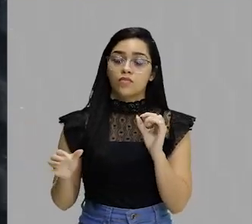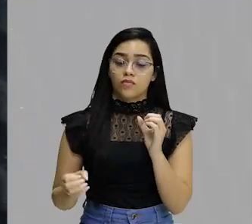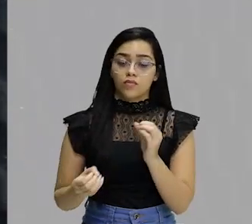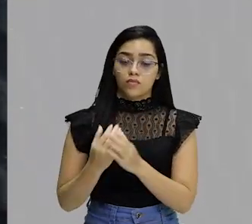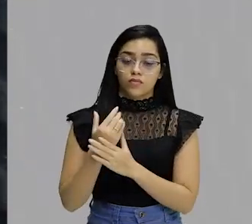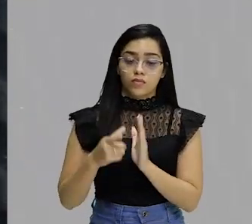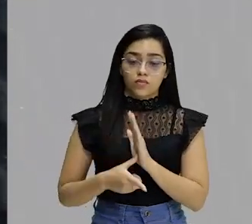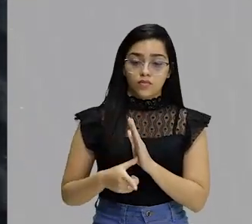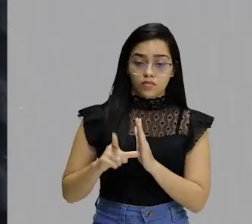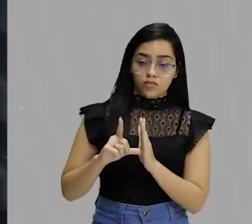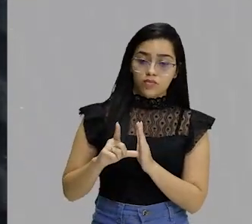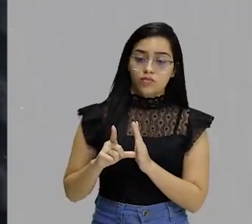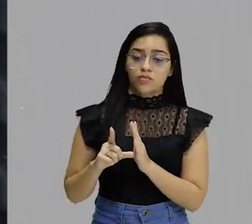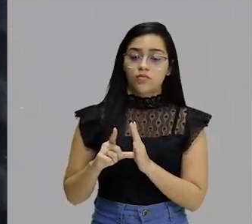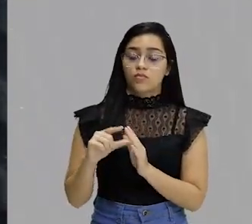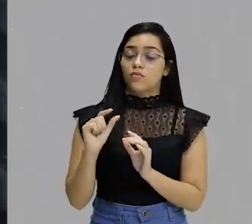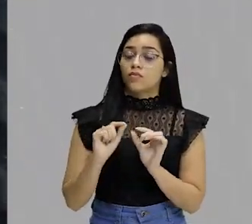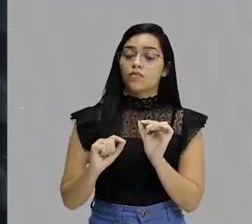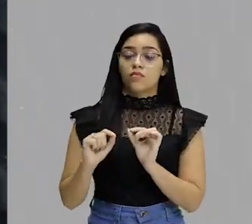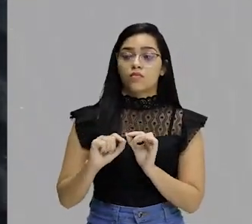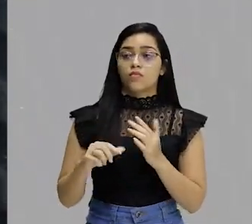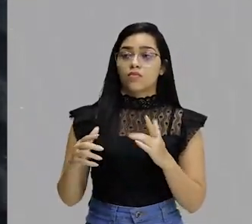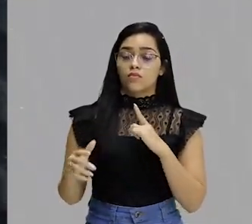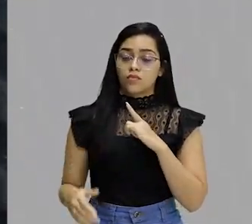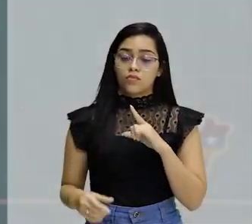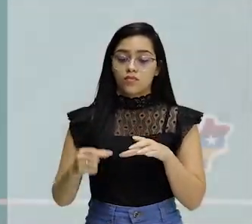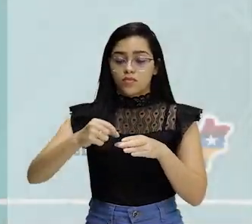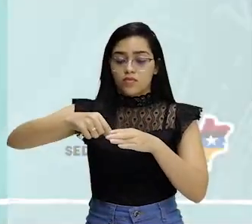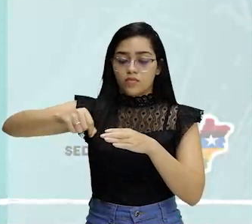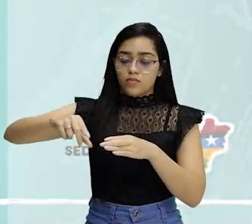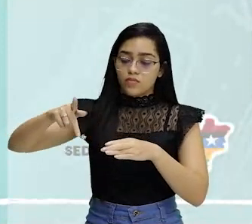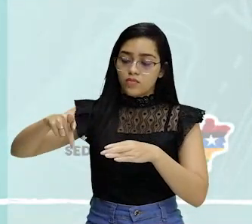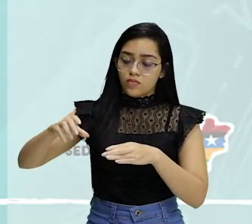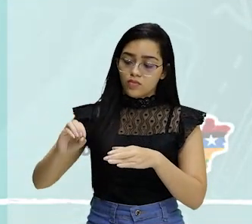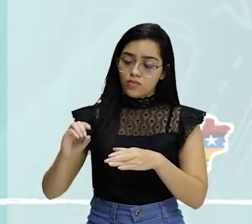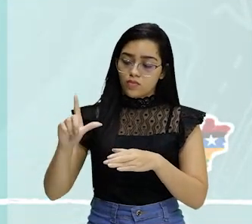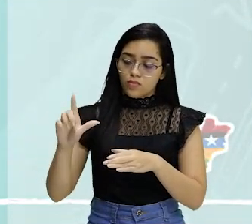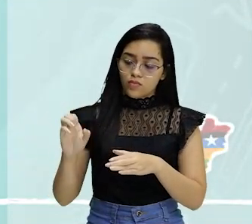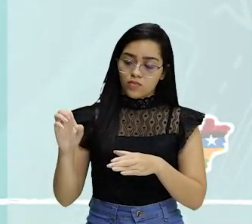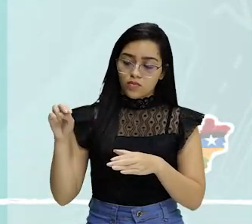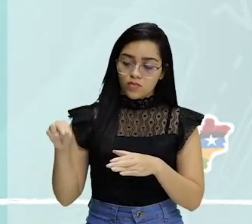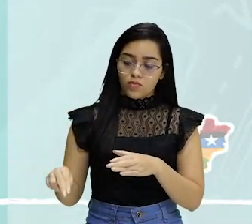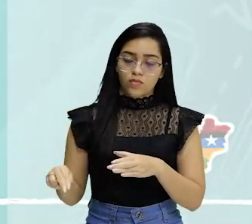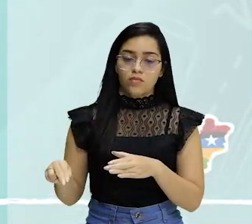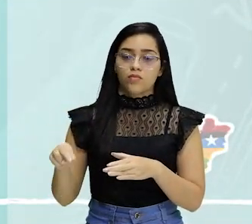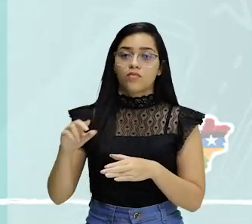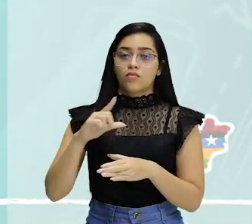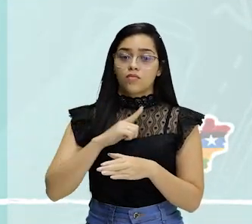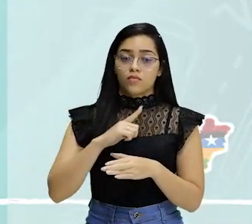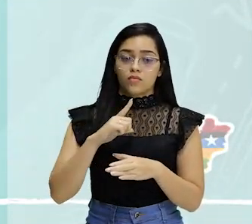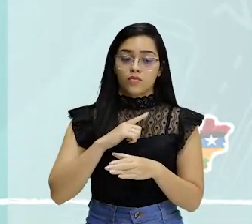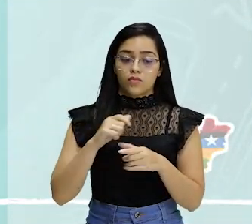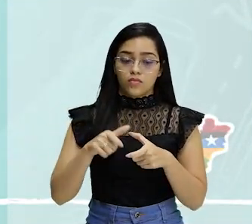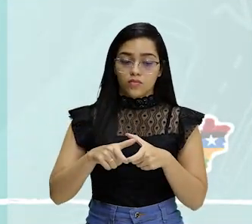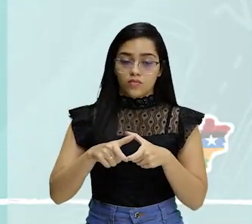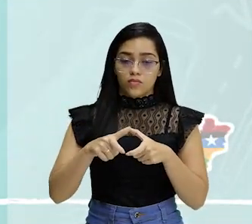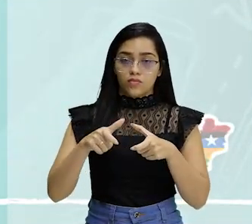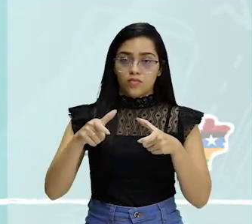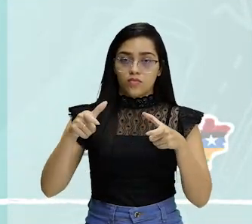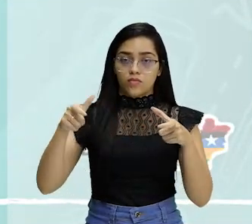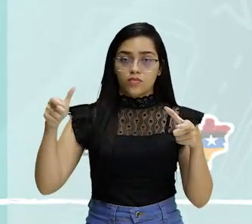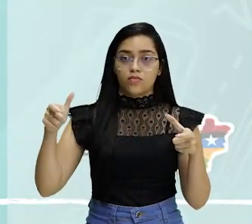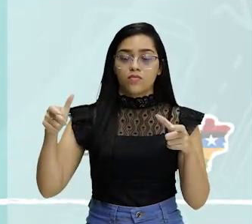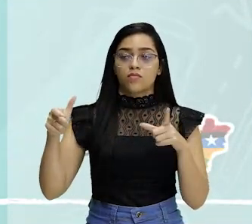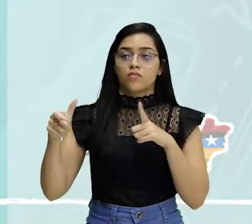origem, antes dele ser liberado no vento, ele vai dar origem ao grão de pólen. Então, cada micrósporo, ele vai se multiplicar, vai